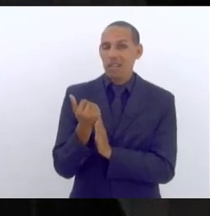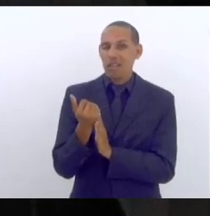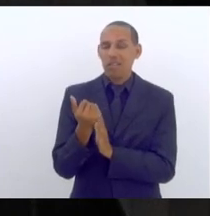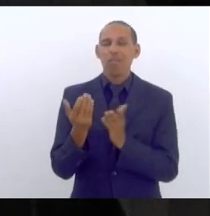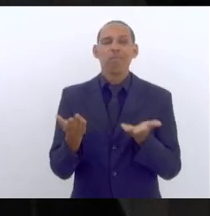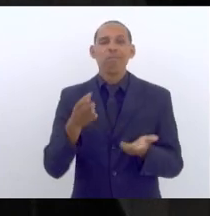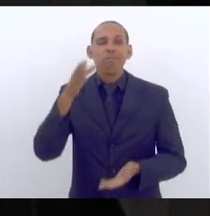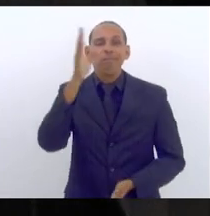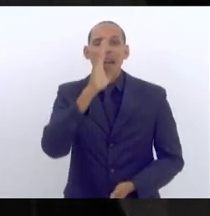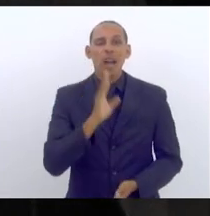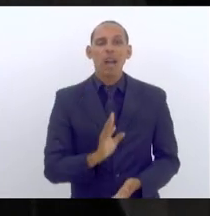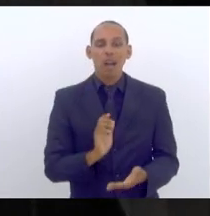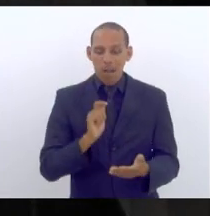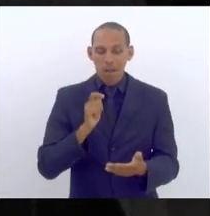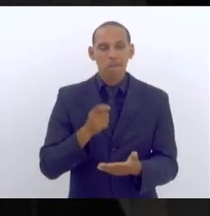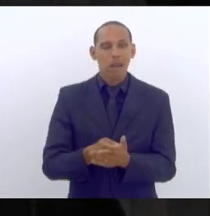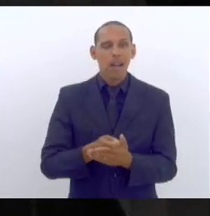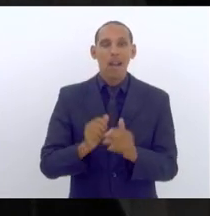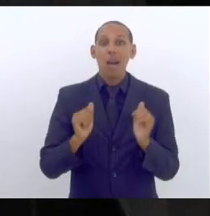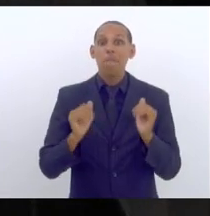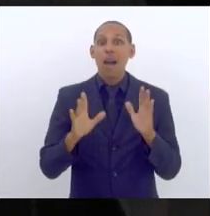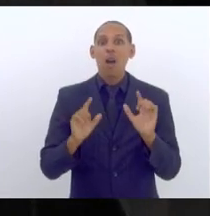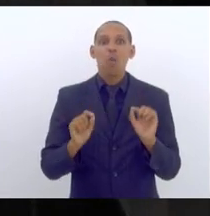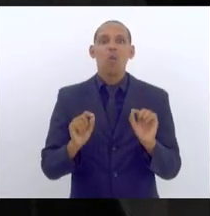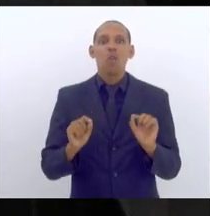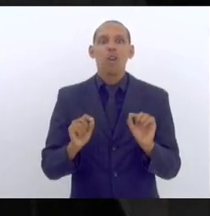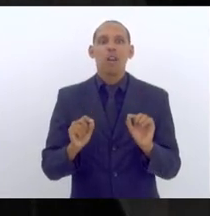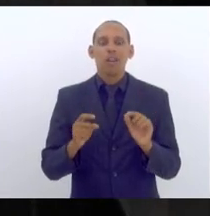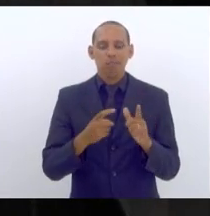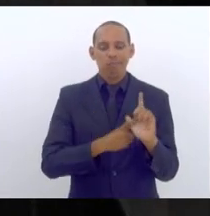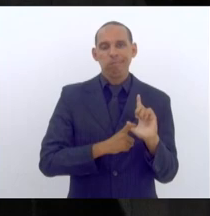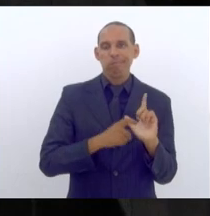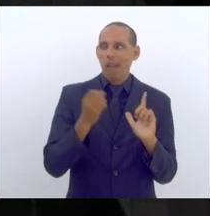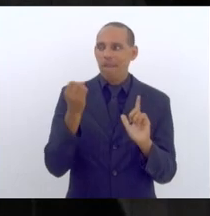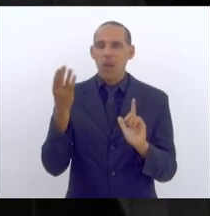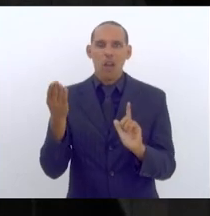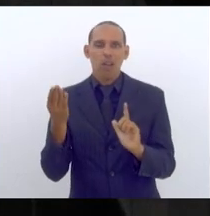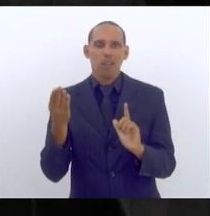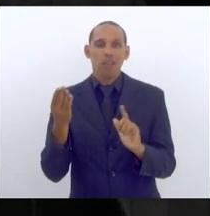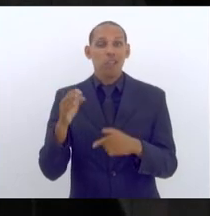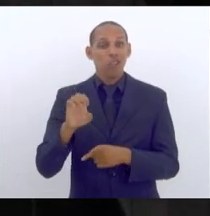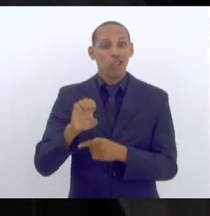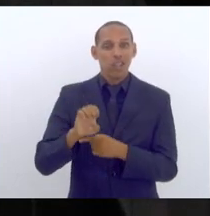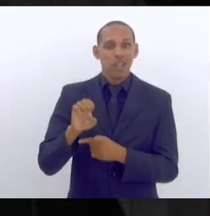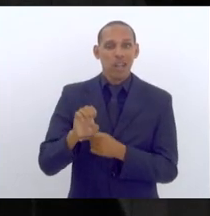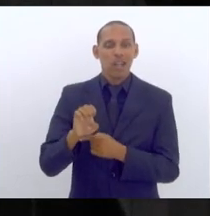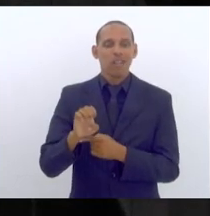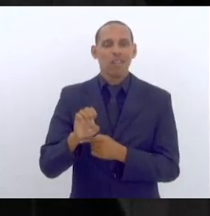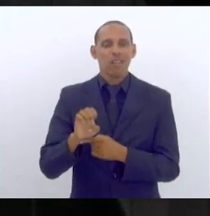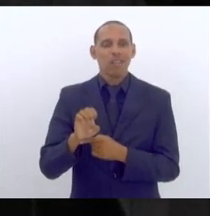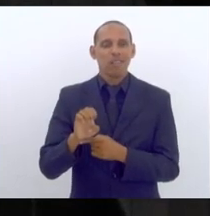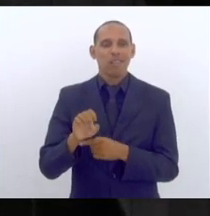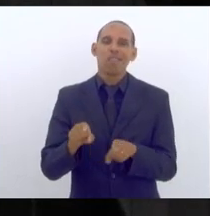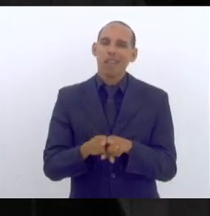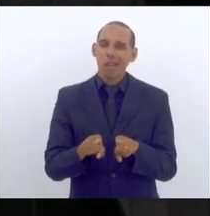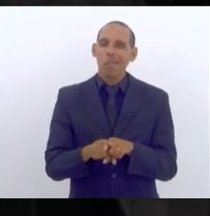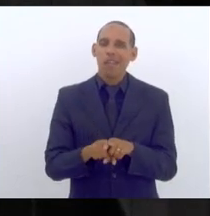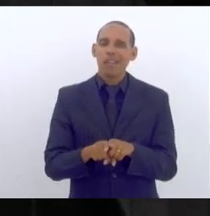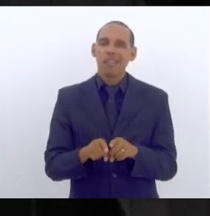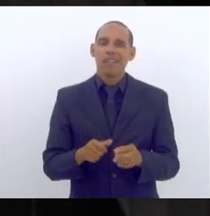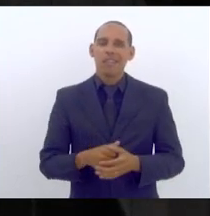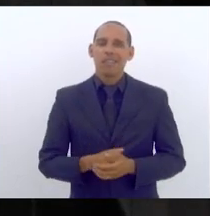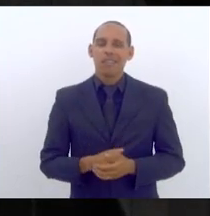Brasil paga mais da sua dívida externa o estado também